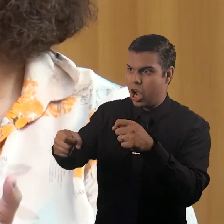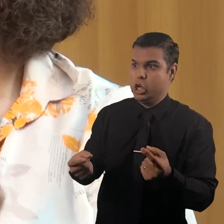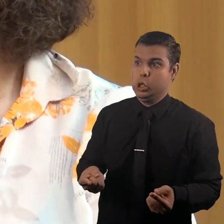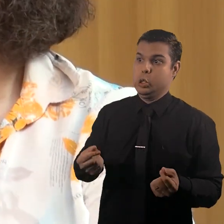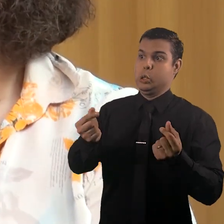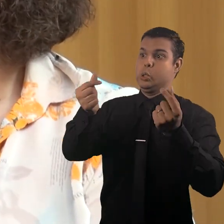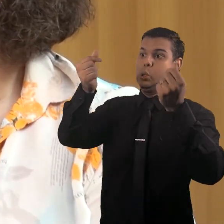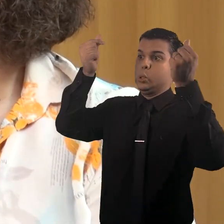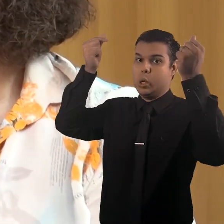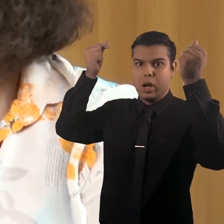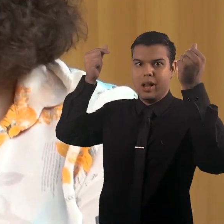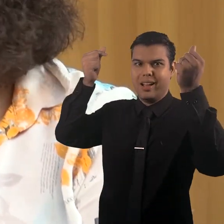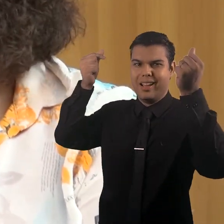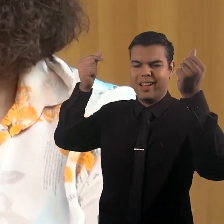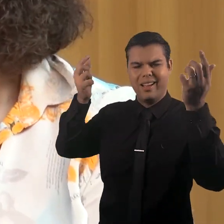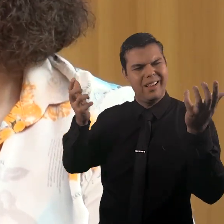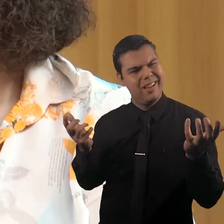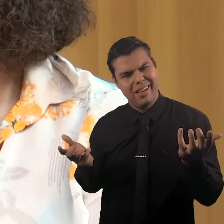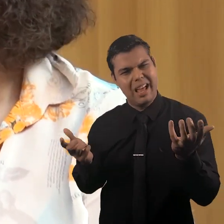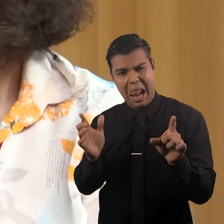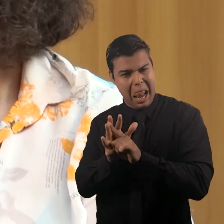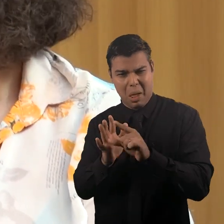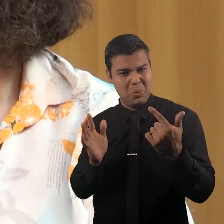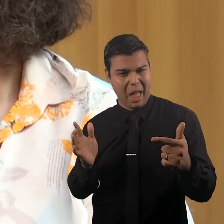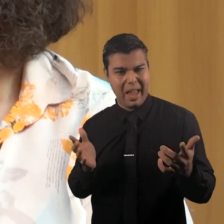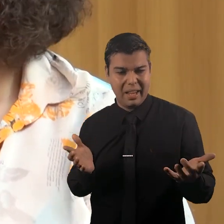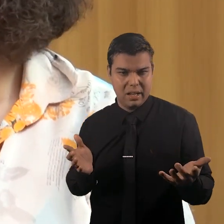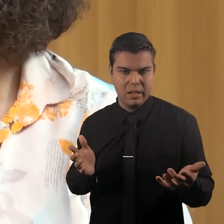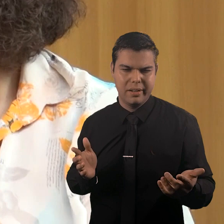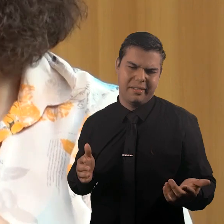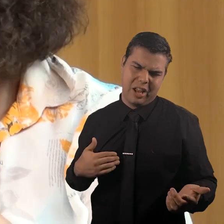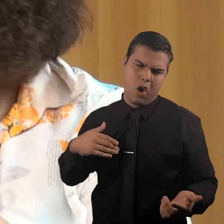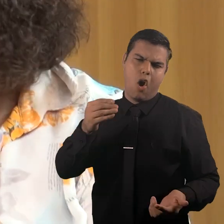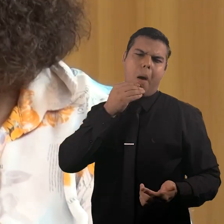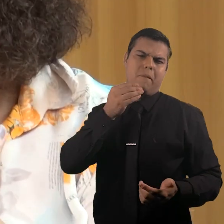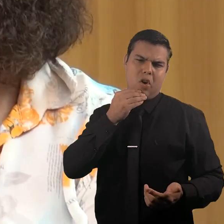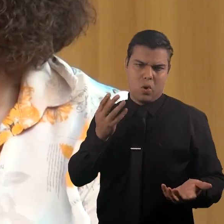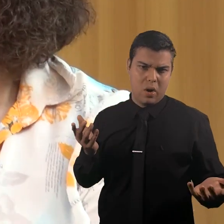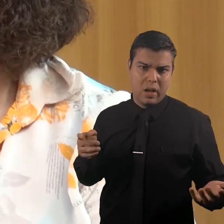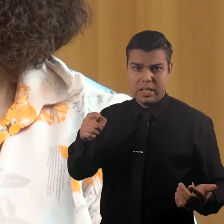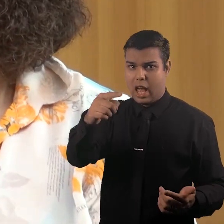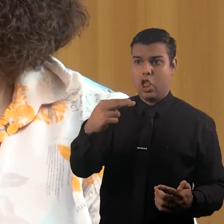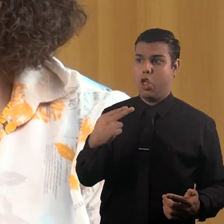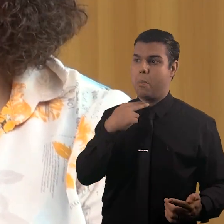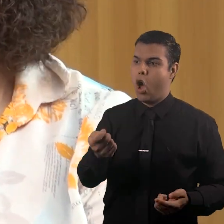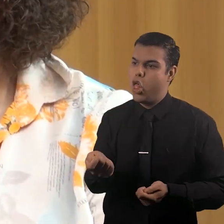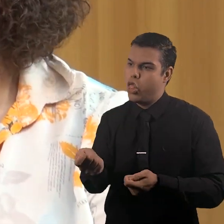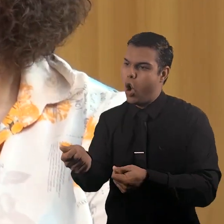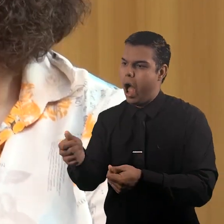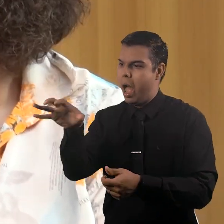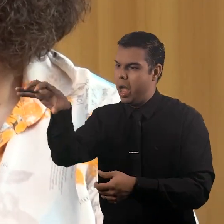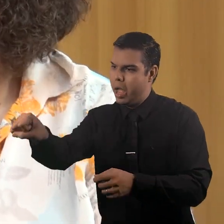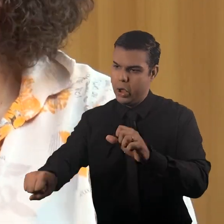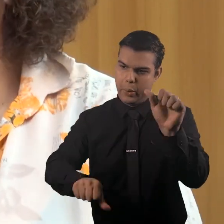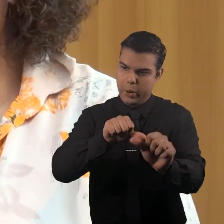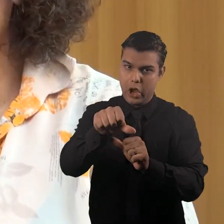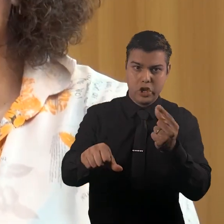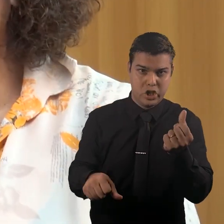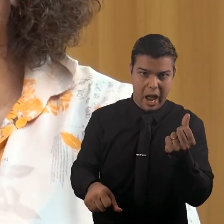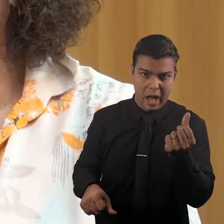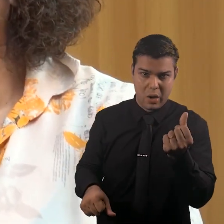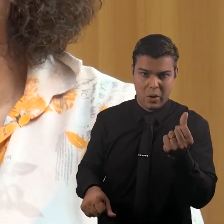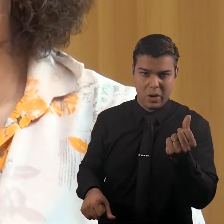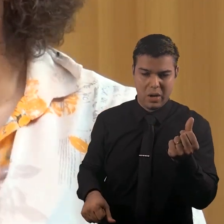e enriquecer ilicitamente. Não tem lei. Então, é, para mim é muito óbvio que você não pode pegar uma coisa doada e transformar